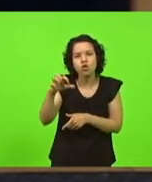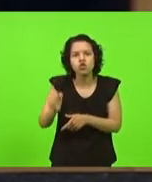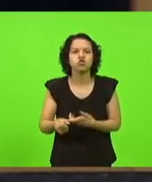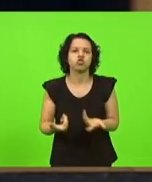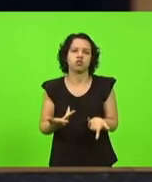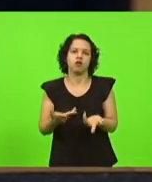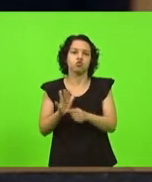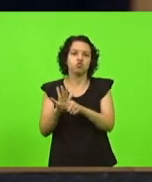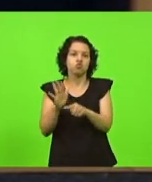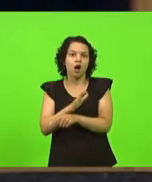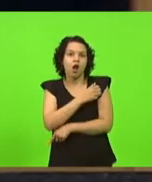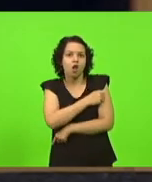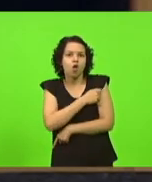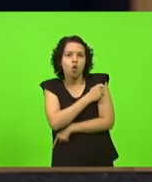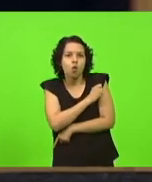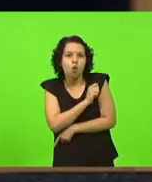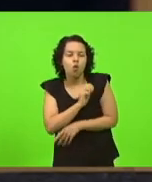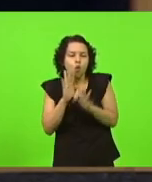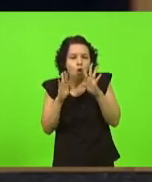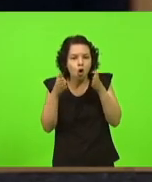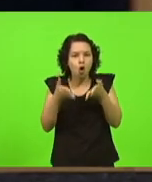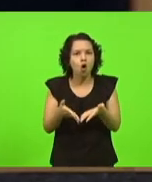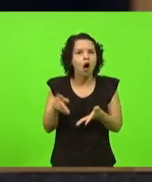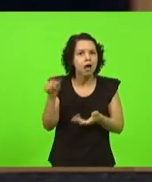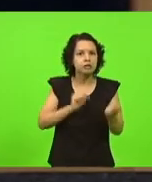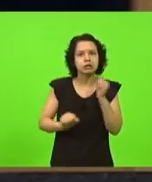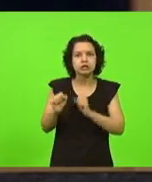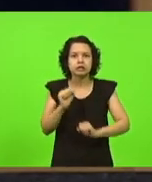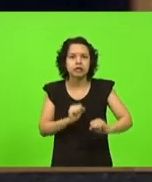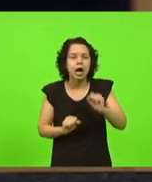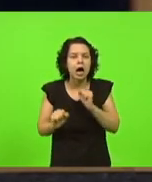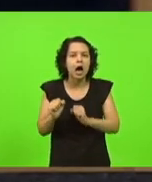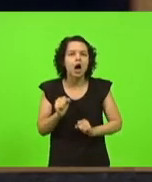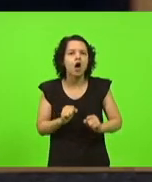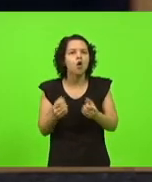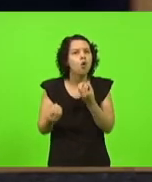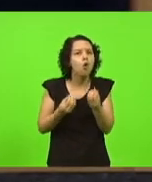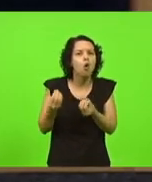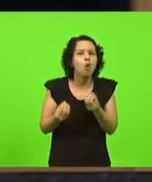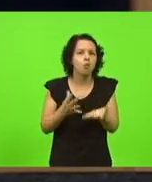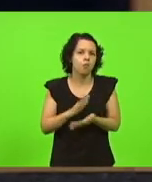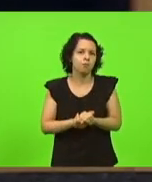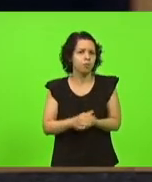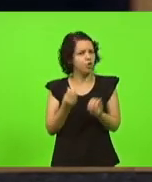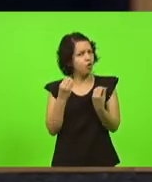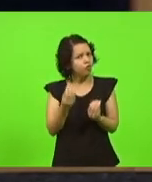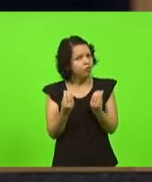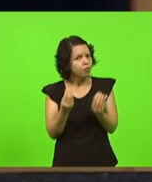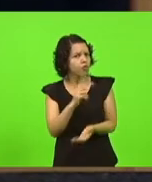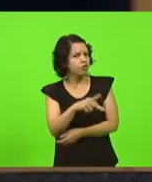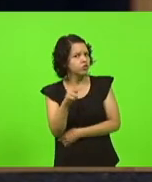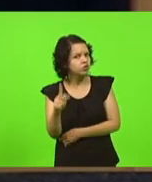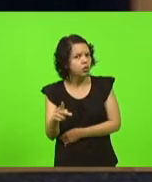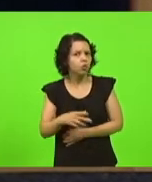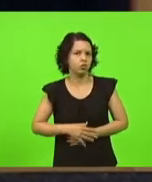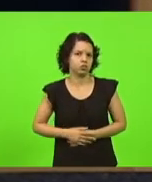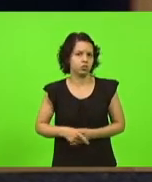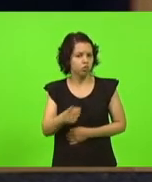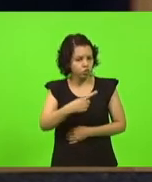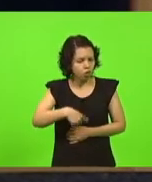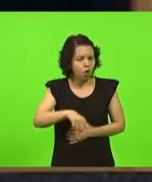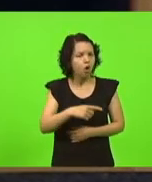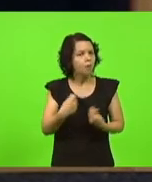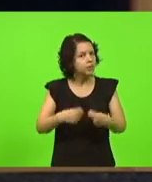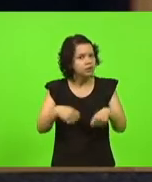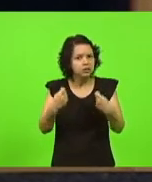aquele que está agitado, que é sinestésico, precisa fazer. Puxa vida, professores! Vamos buscar esses conhecimentos